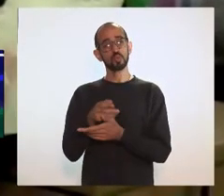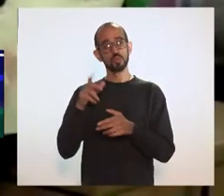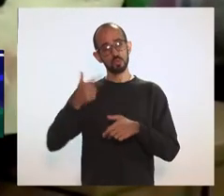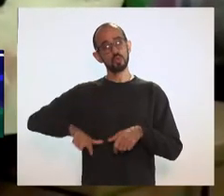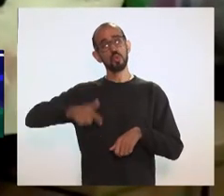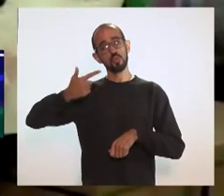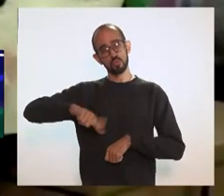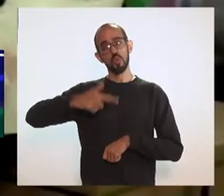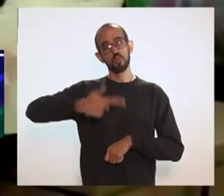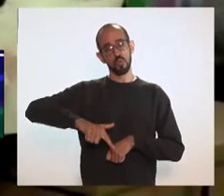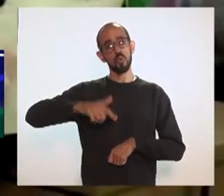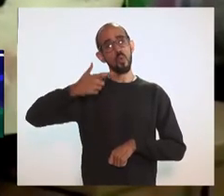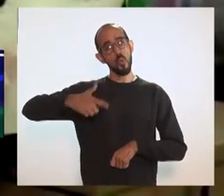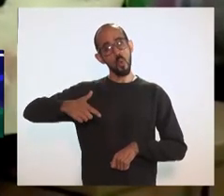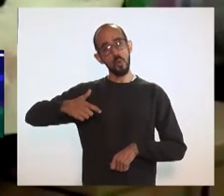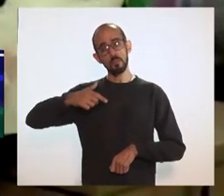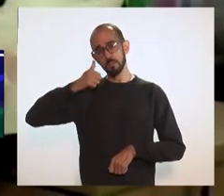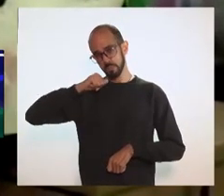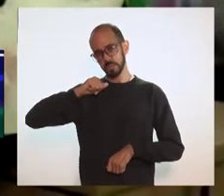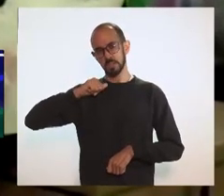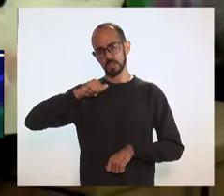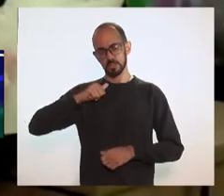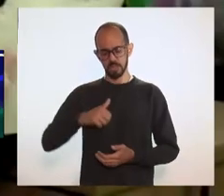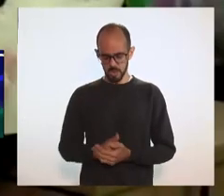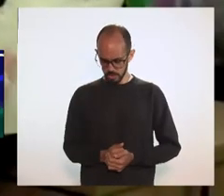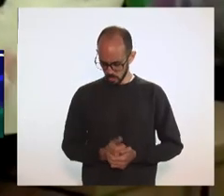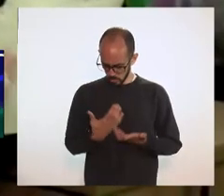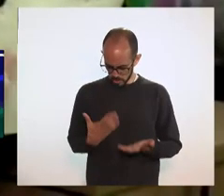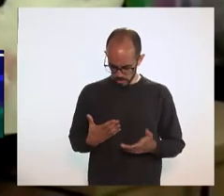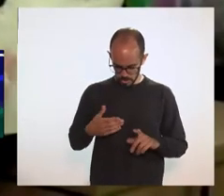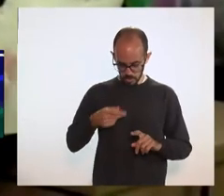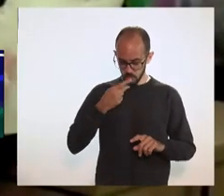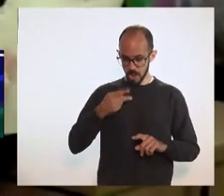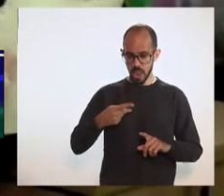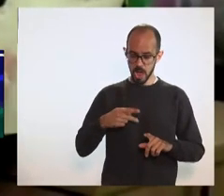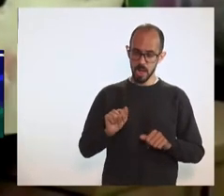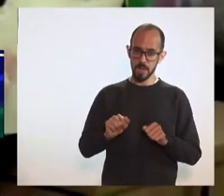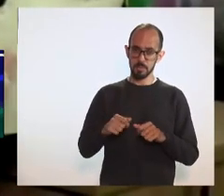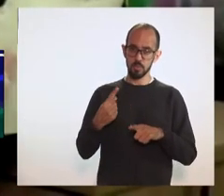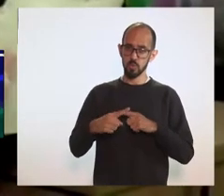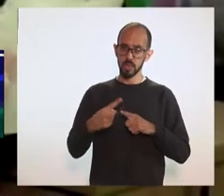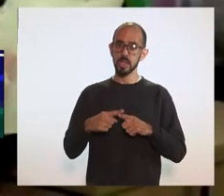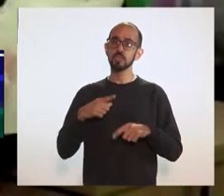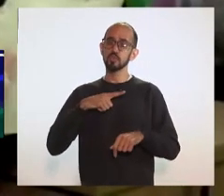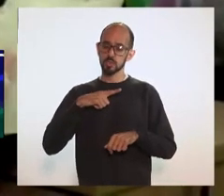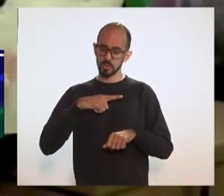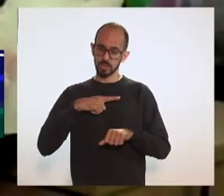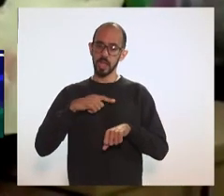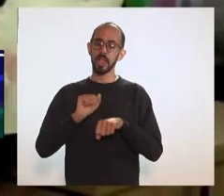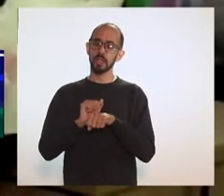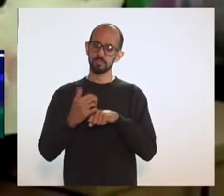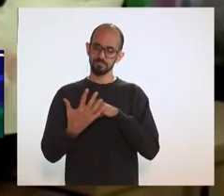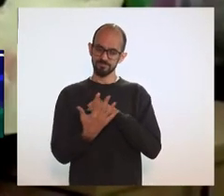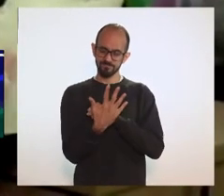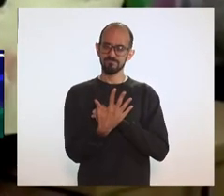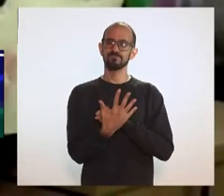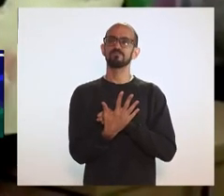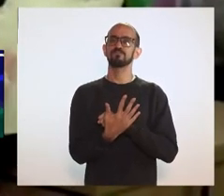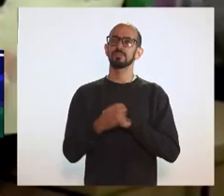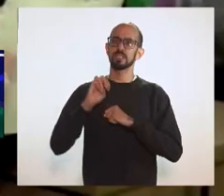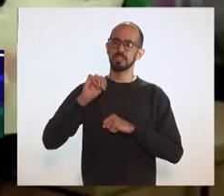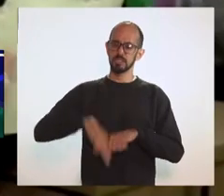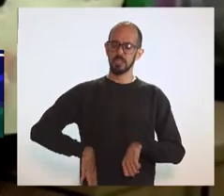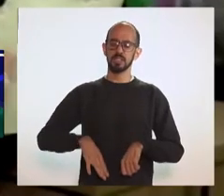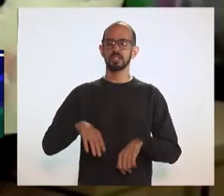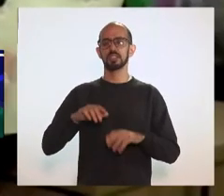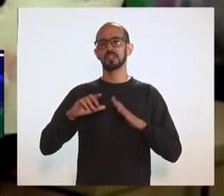meninas. Então, eu queria chamar a atenção, trazer a minha fala hoje, porque isso tem a ver com a pandemia, sim, tem a ver com o confinamento,